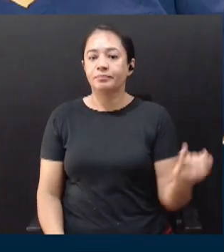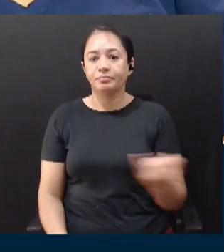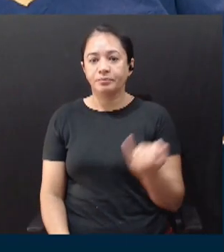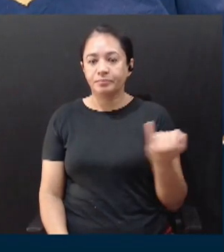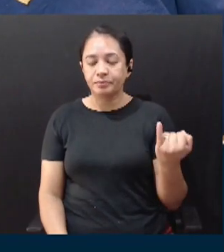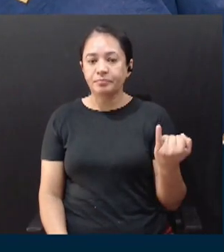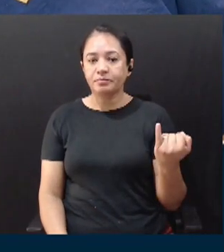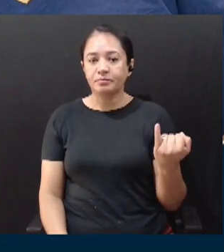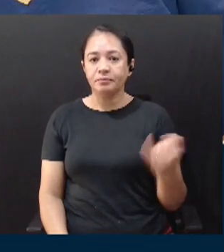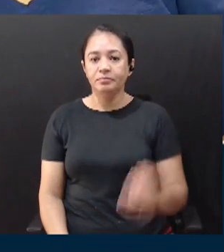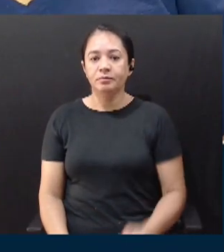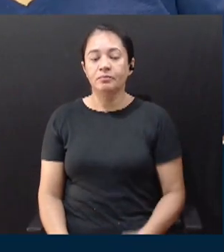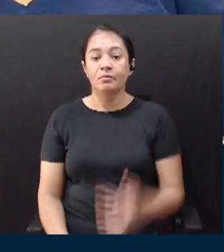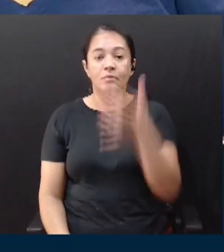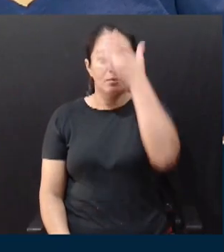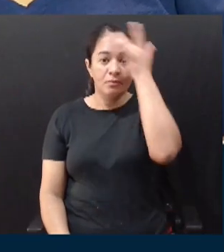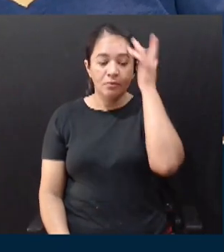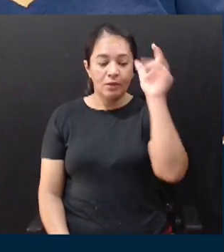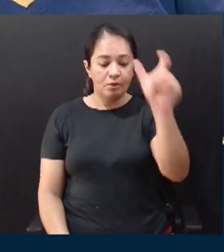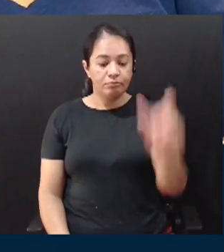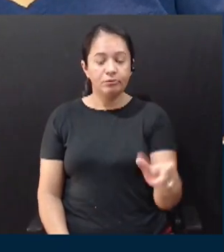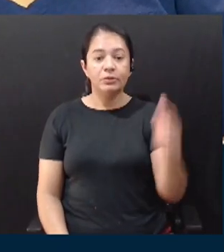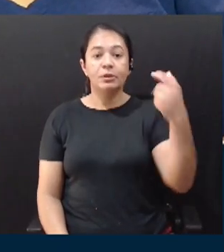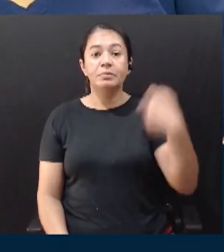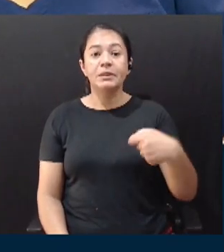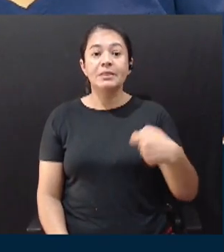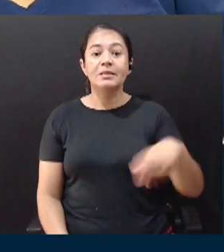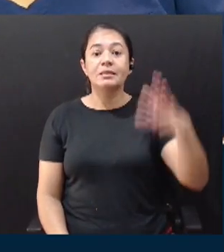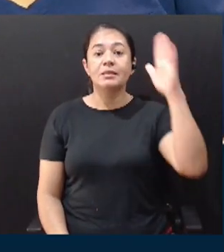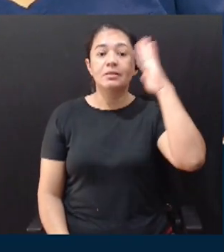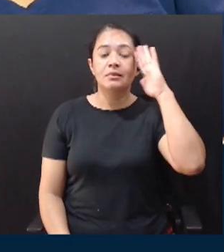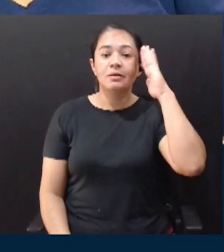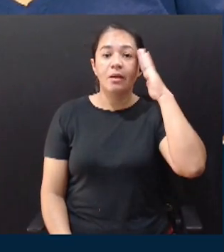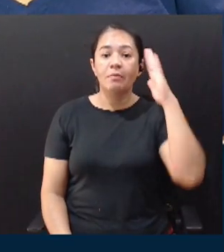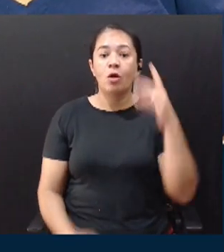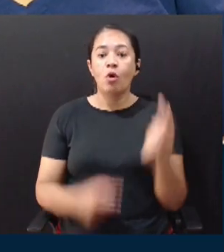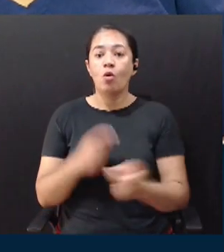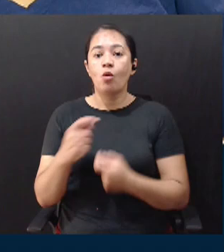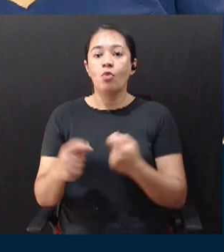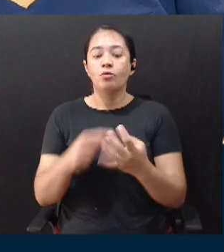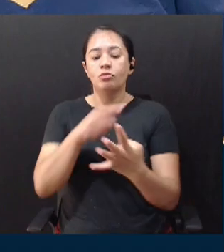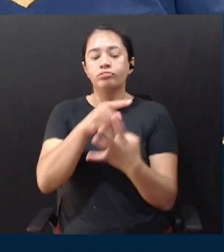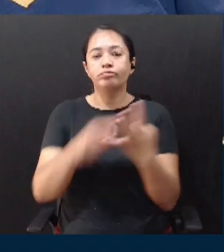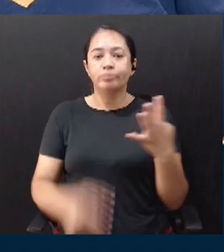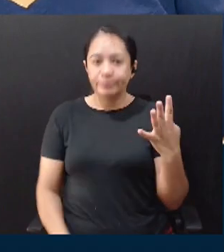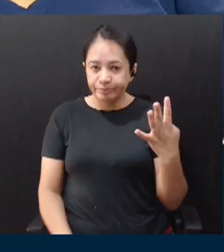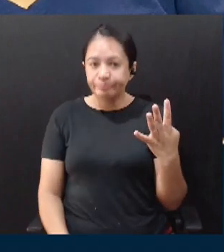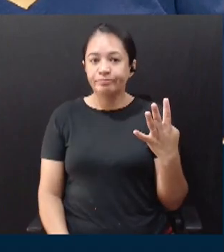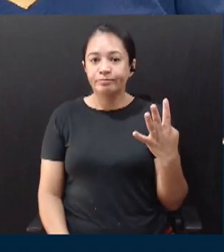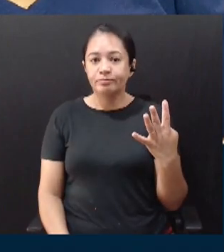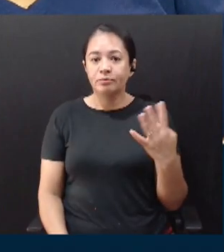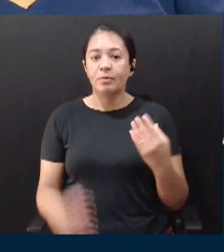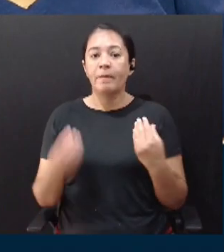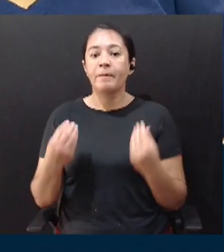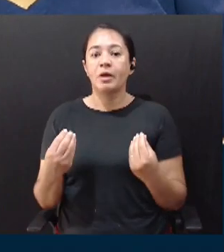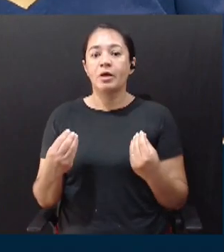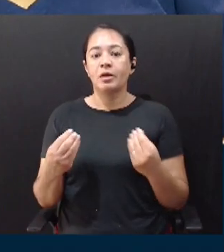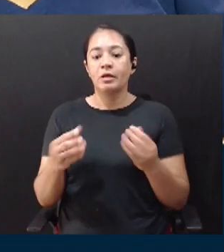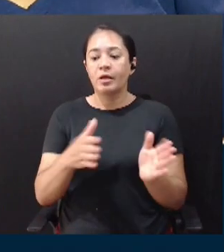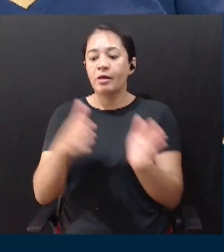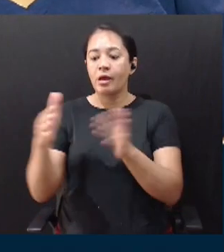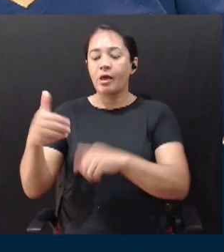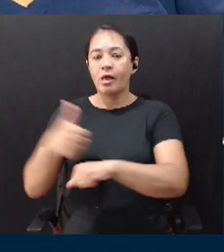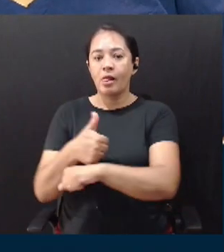que a pessoa saiba administrar os quadrantes para que a parte profissional não